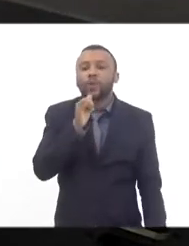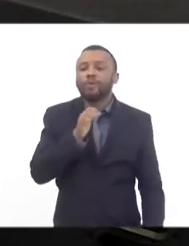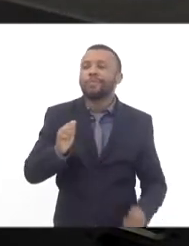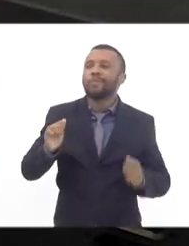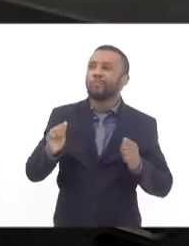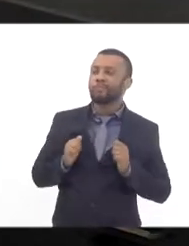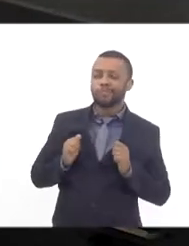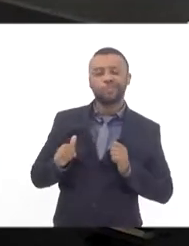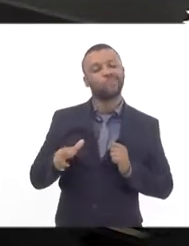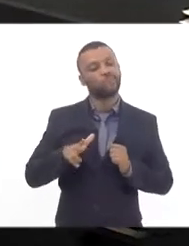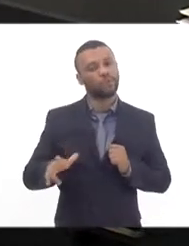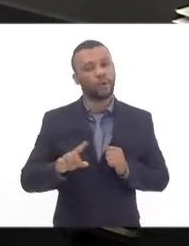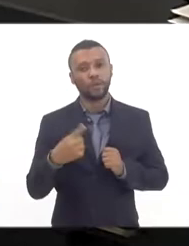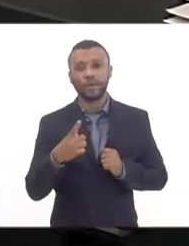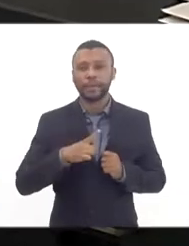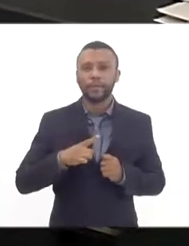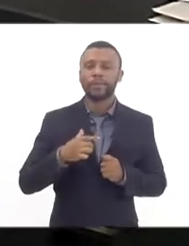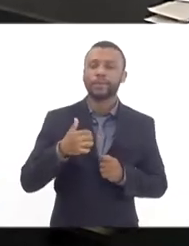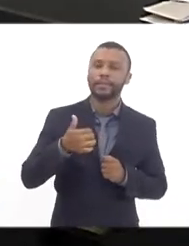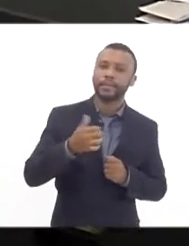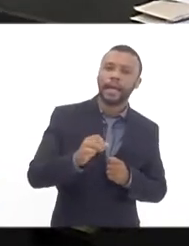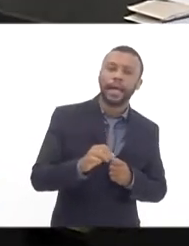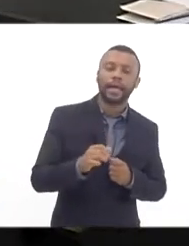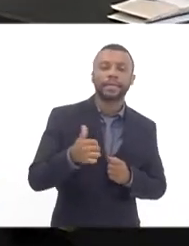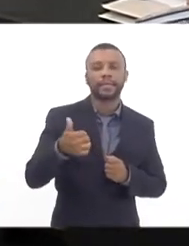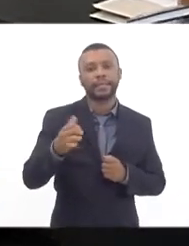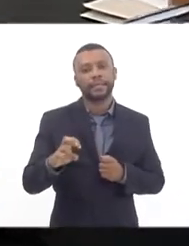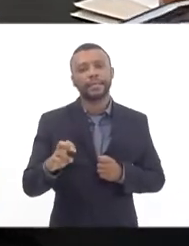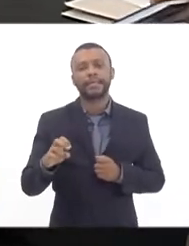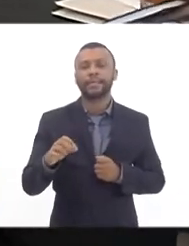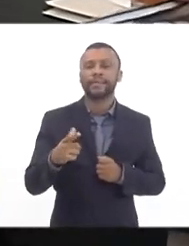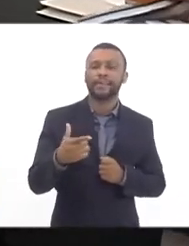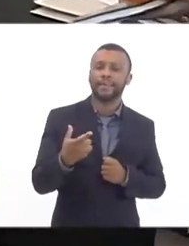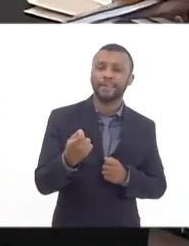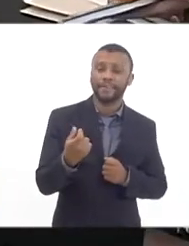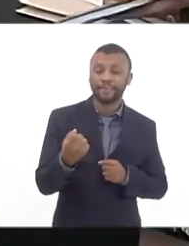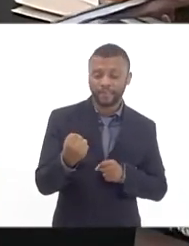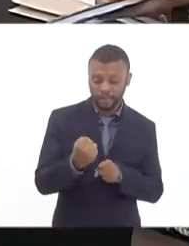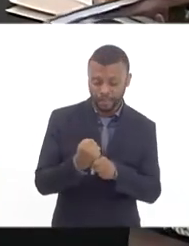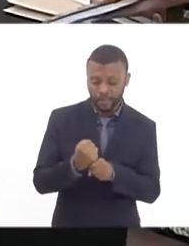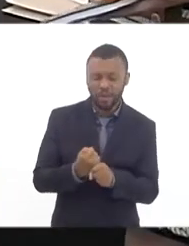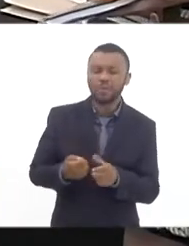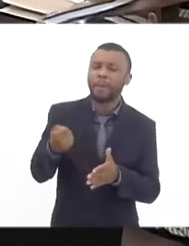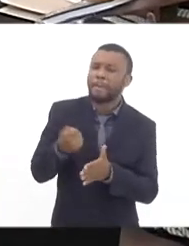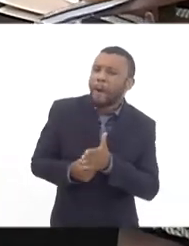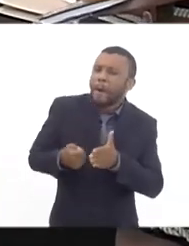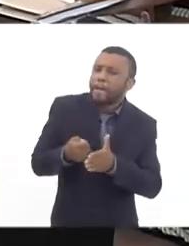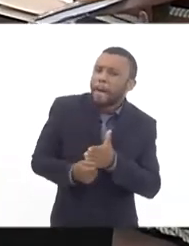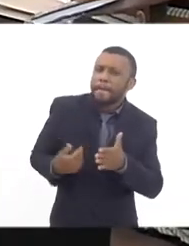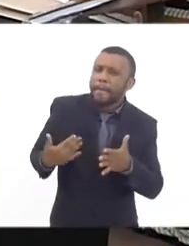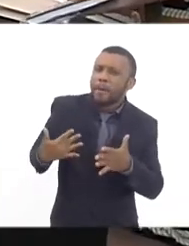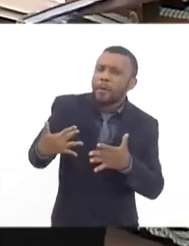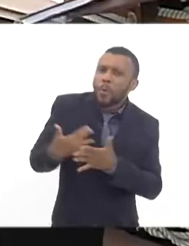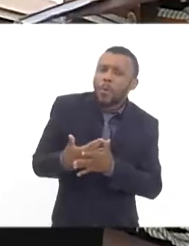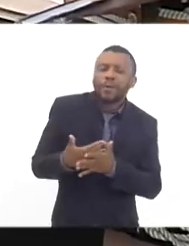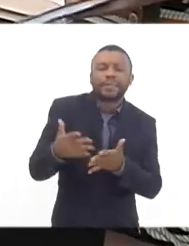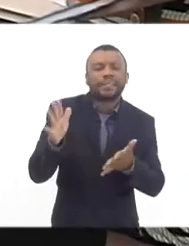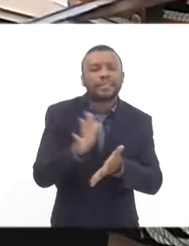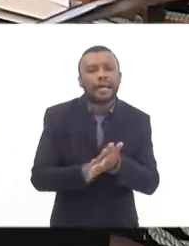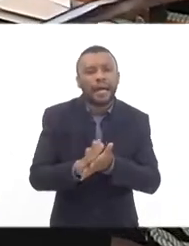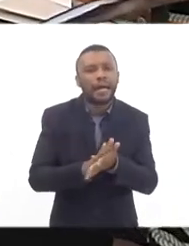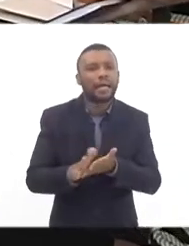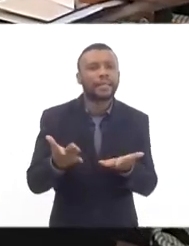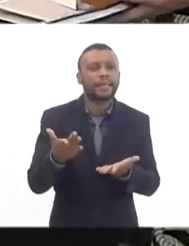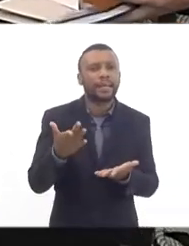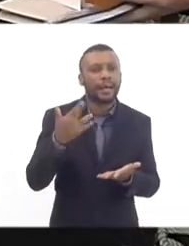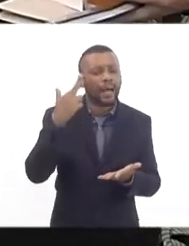não temos 10, 15, 20 anos de luta por nada. E sonhos se realizam, já disse o